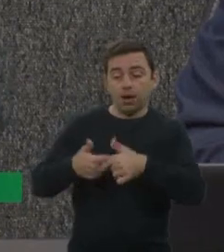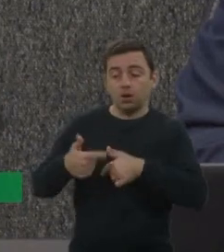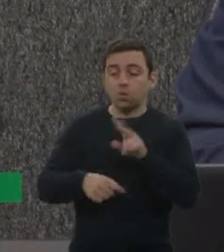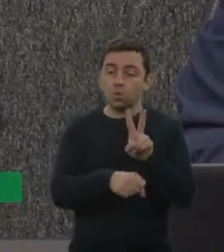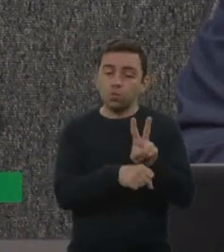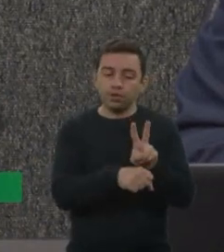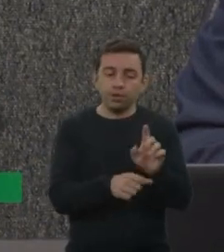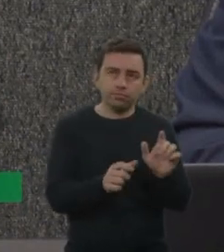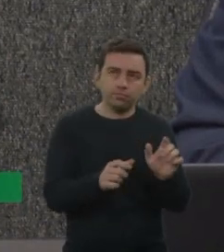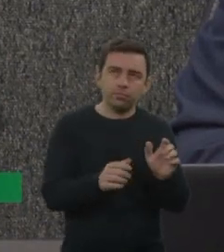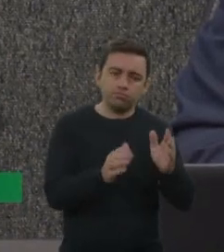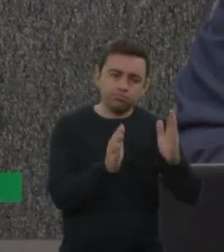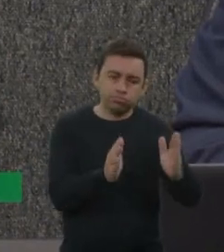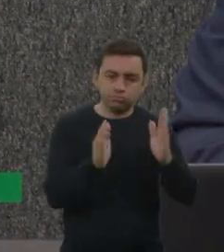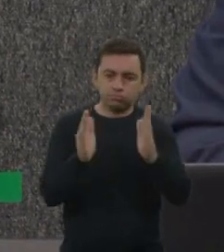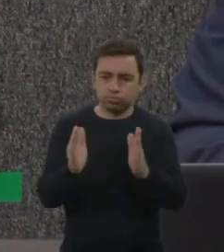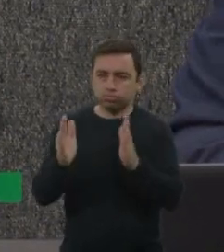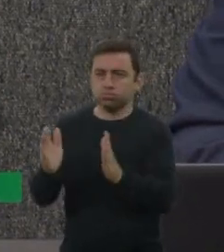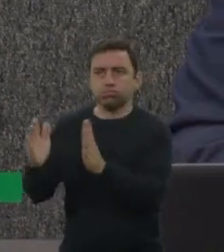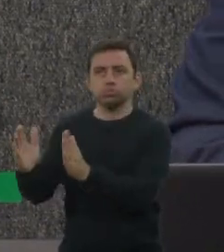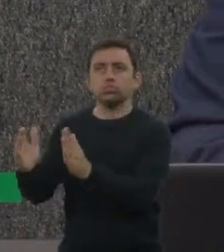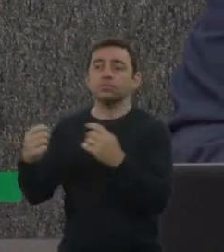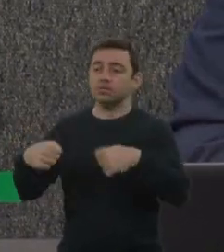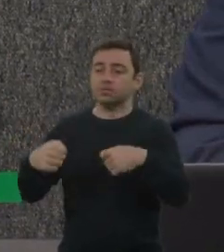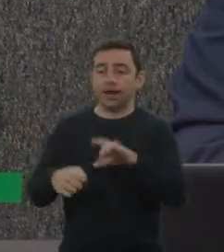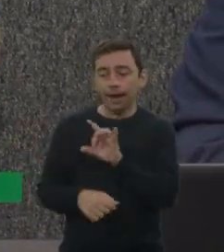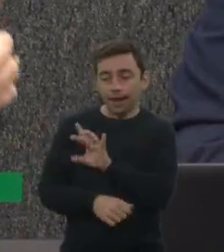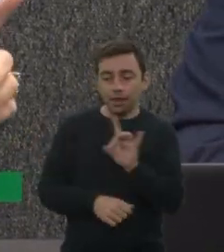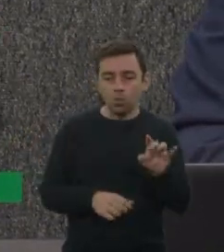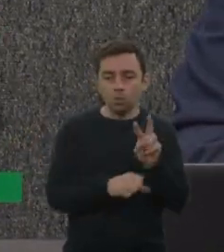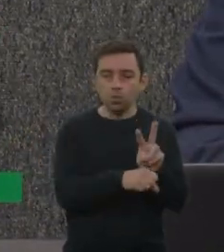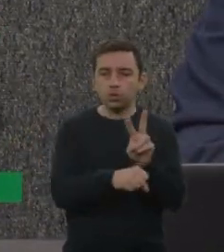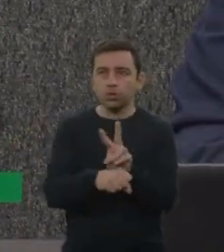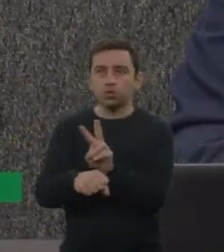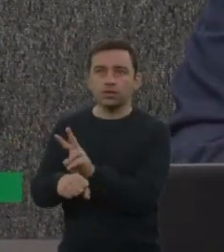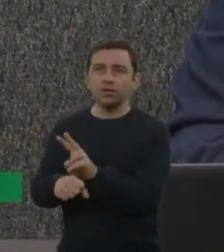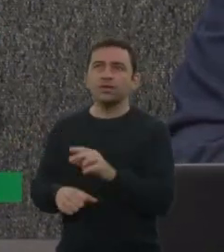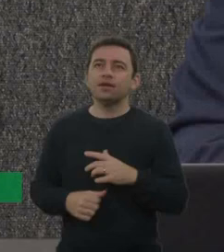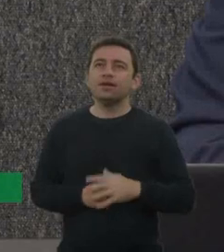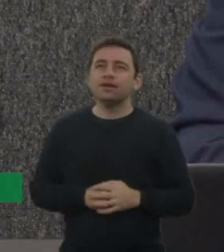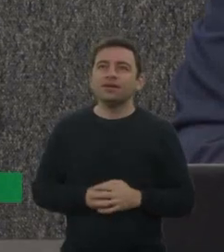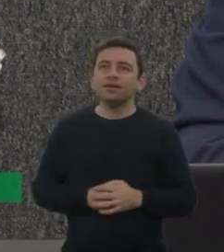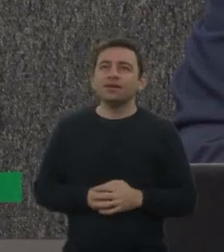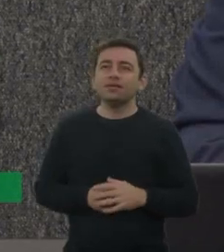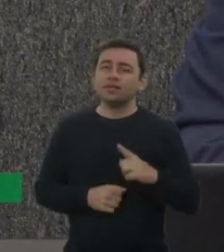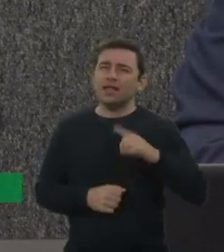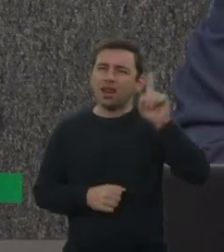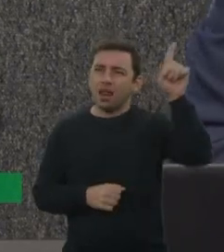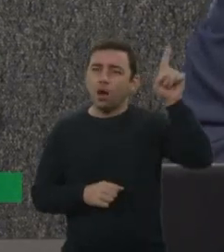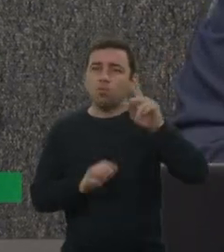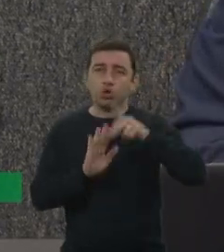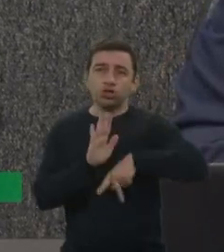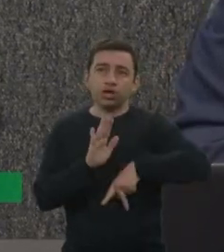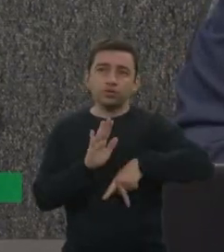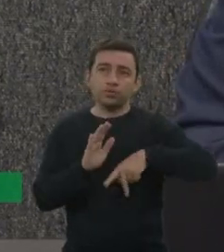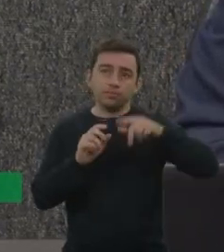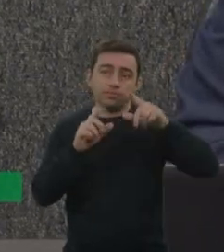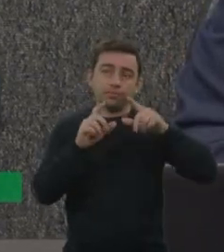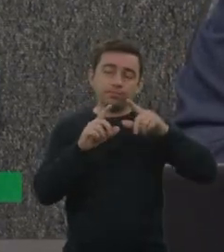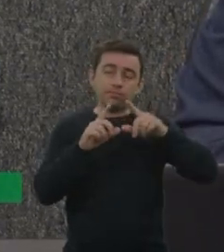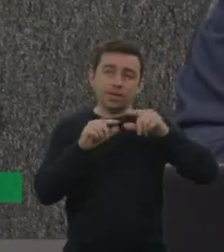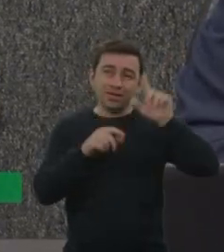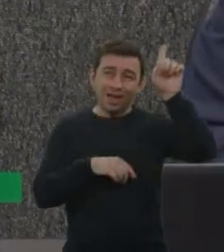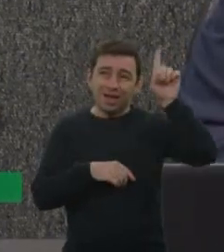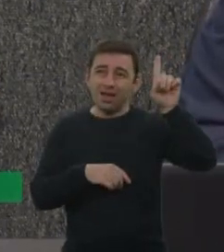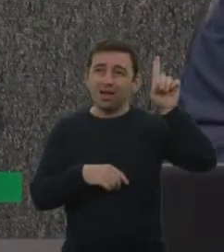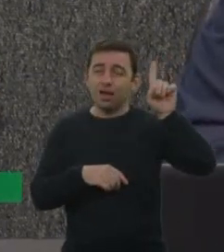outro, aquele outro cuida daquele outro. A Jaqueline vai falar, tem um processo de habilitação em Brasília, em Blumenau. Mas para